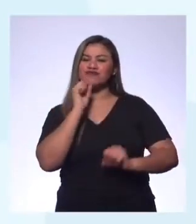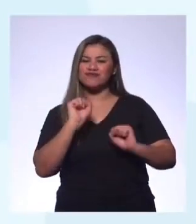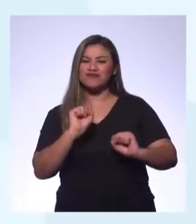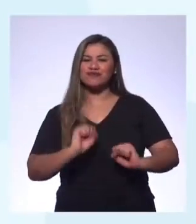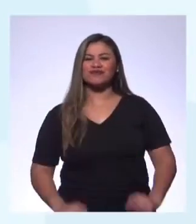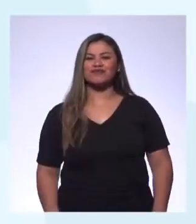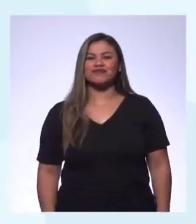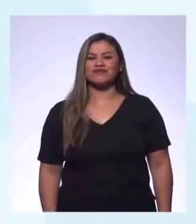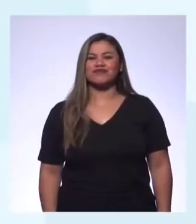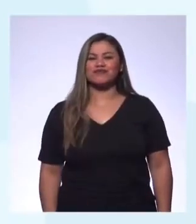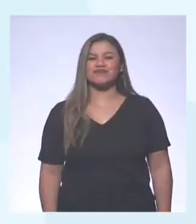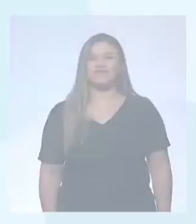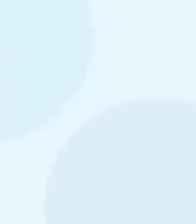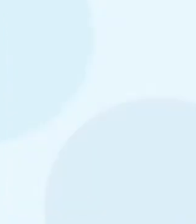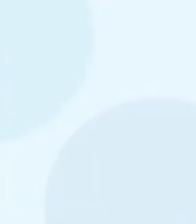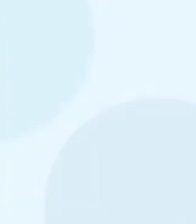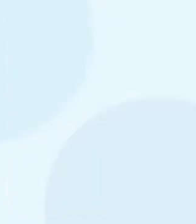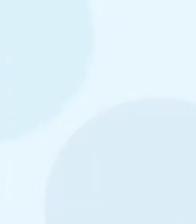nós.